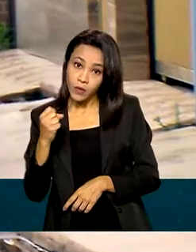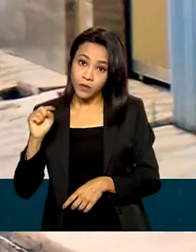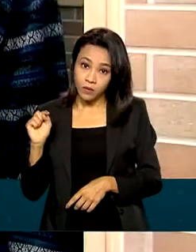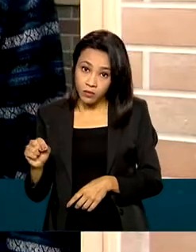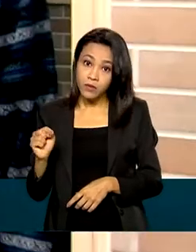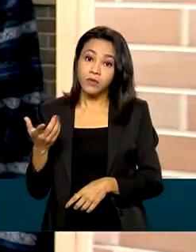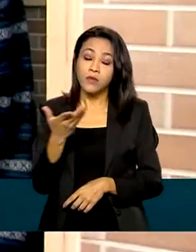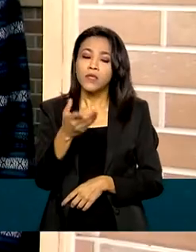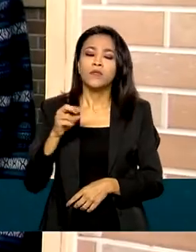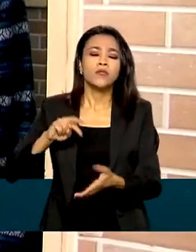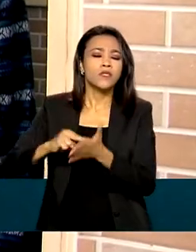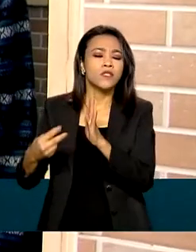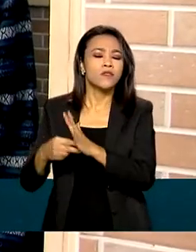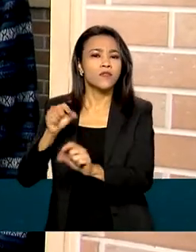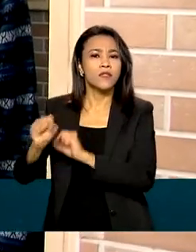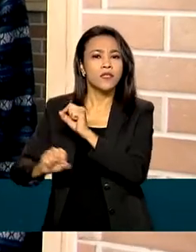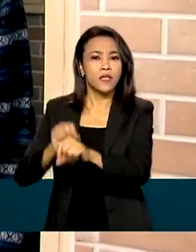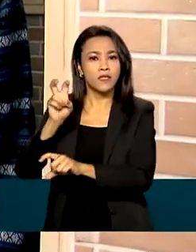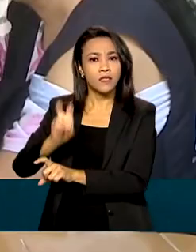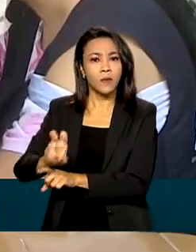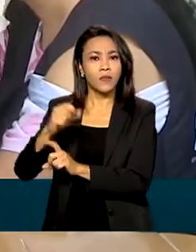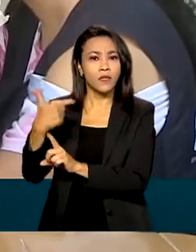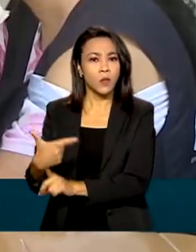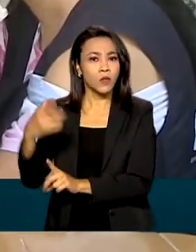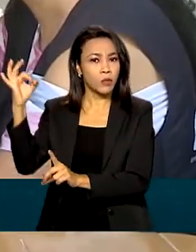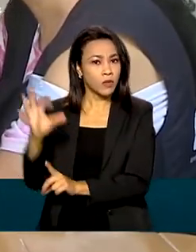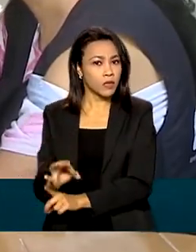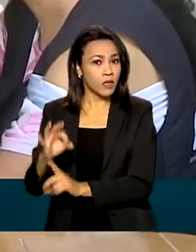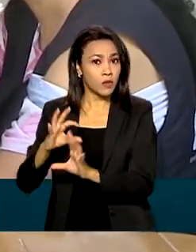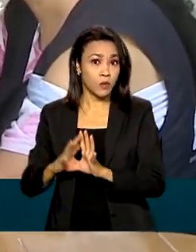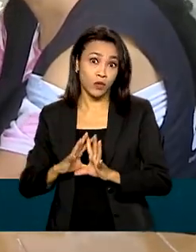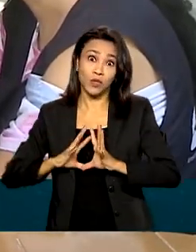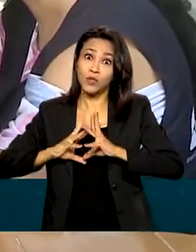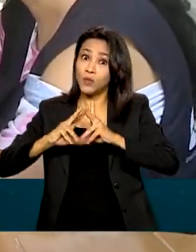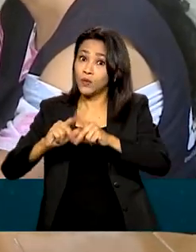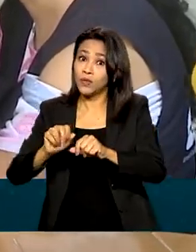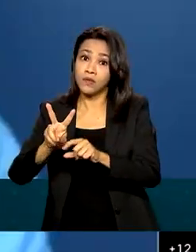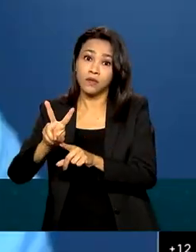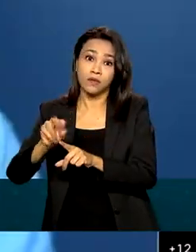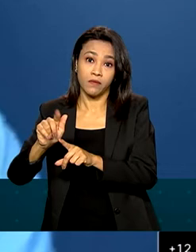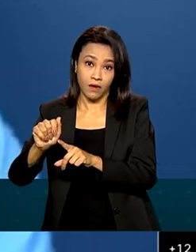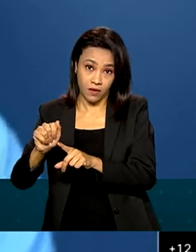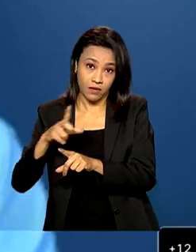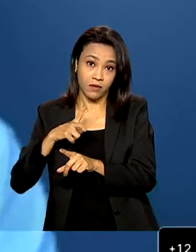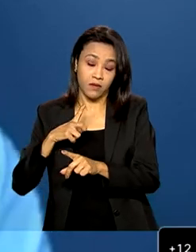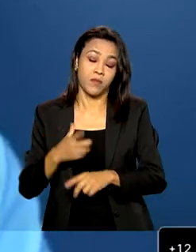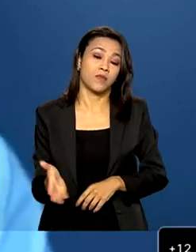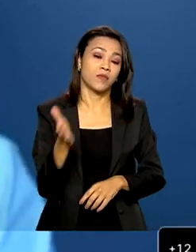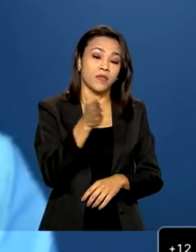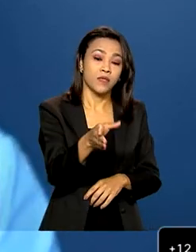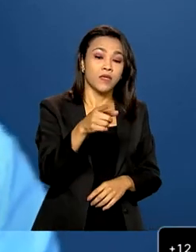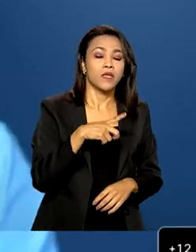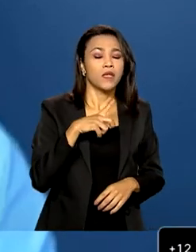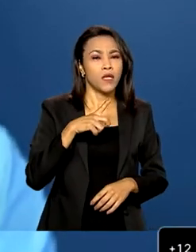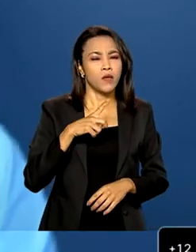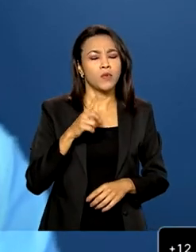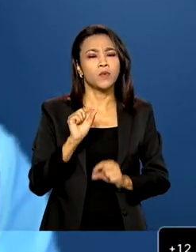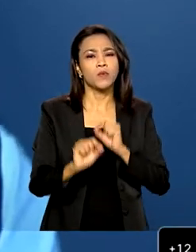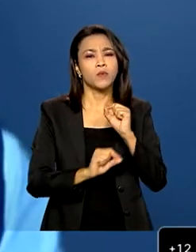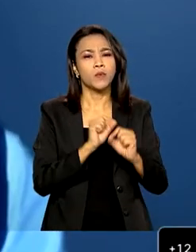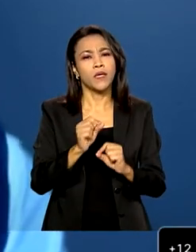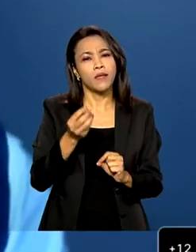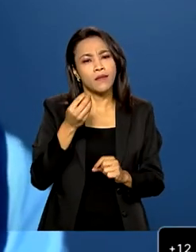corresponde a cerca de 52% do total de vagas disponíveis estamos experimentando várias frentes né